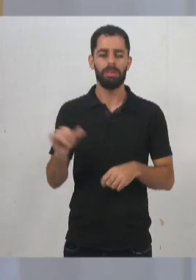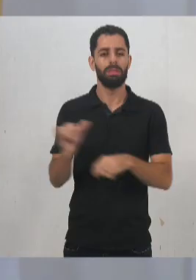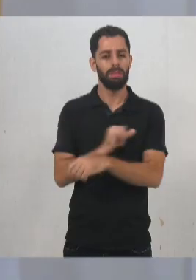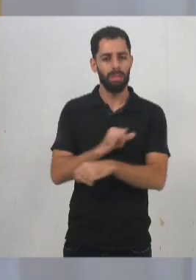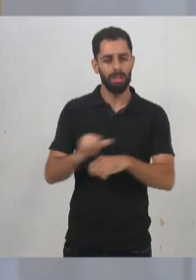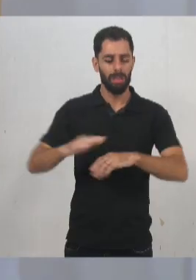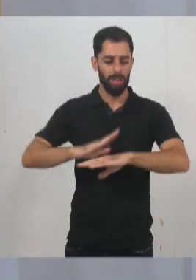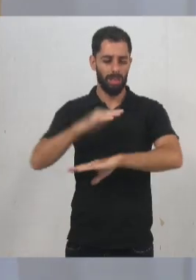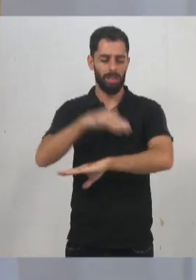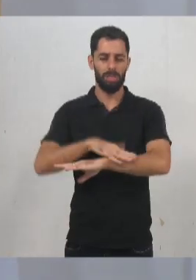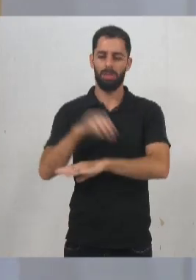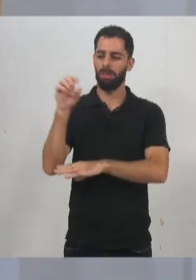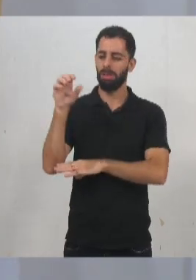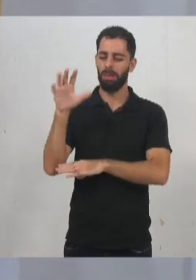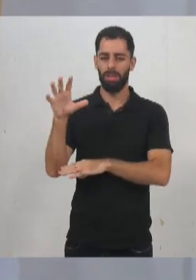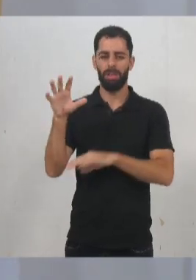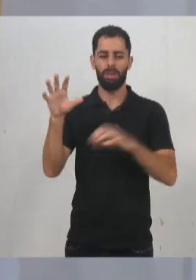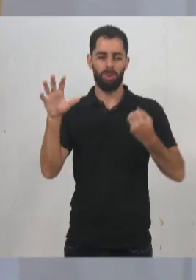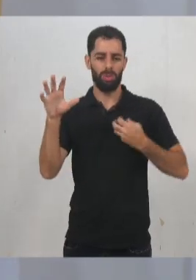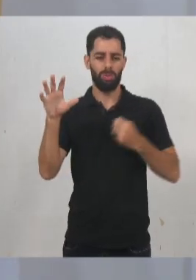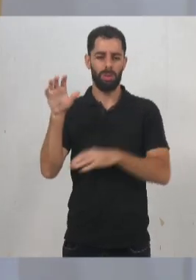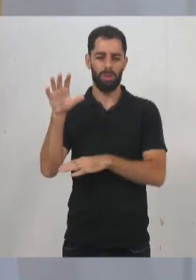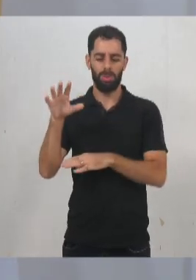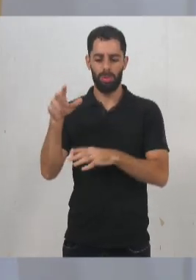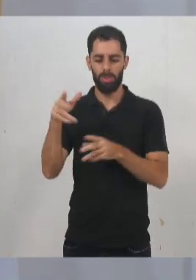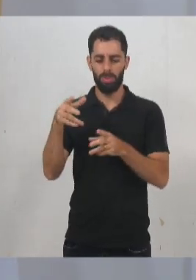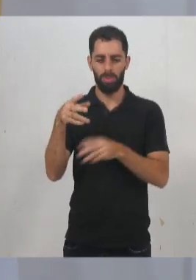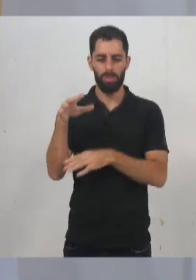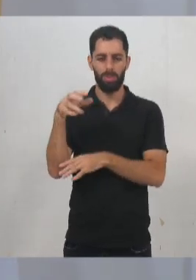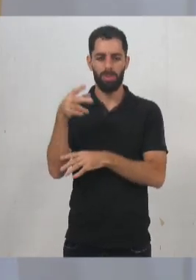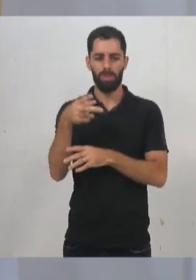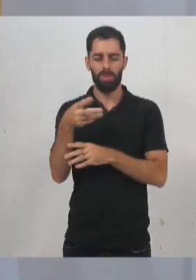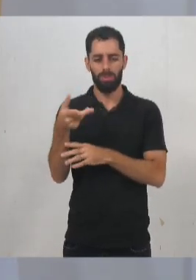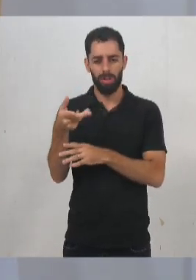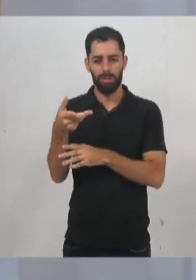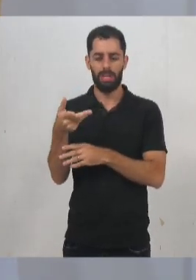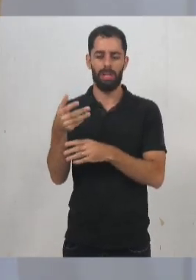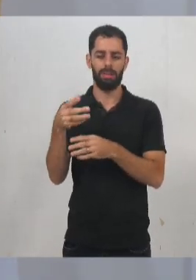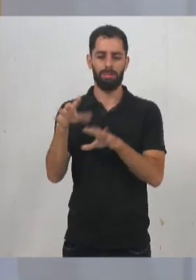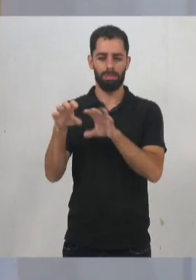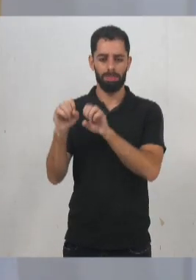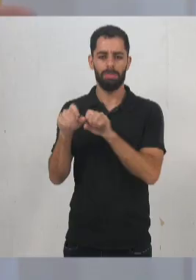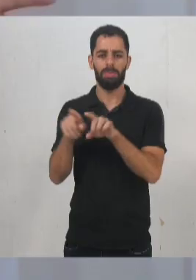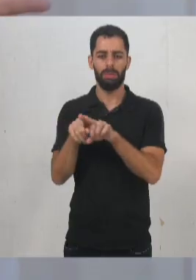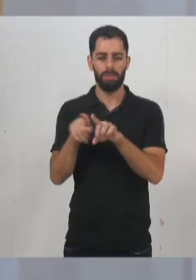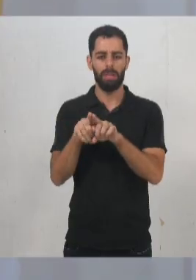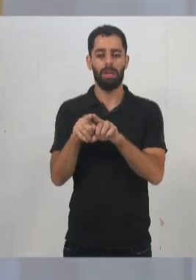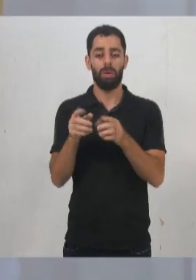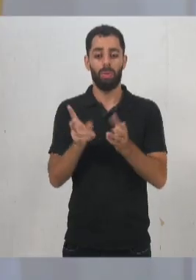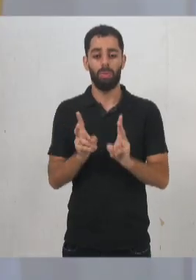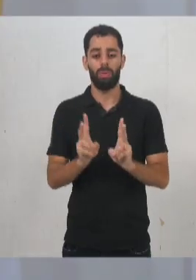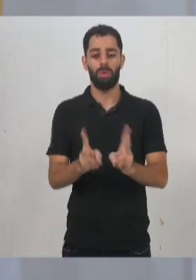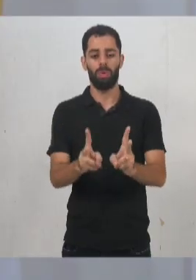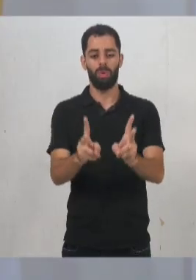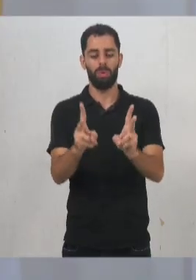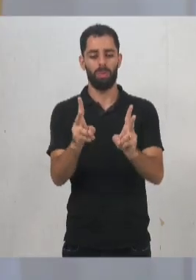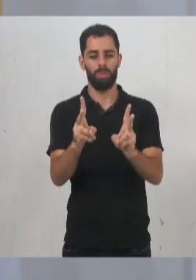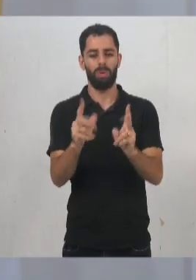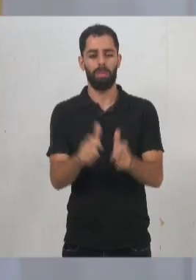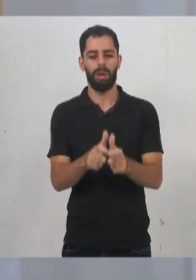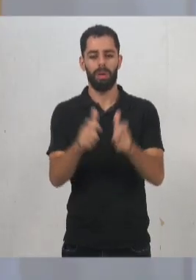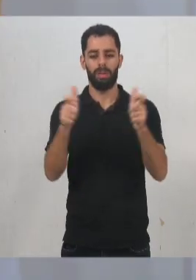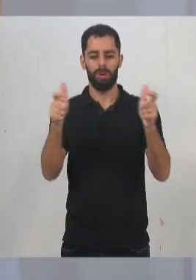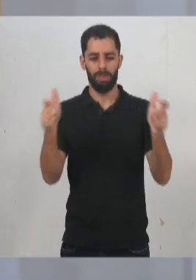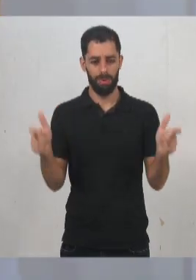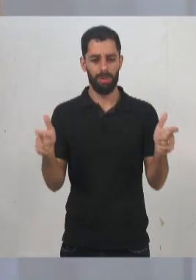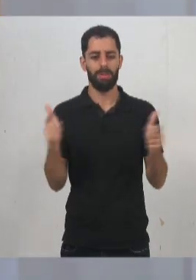eletrônica alguma coisa com urgência ali naquele local mas dando sequência aqui que hoje domina aqui a maioria das falas